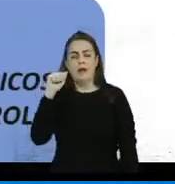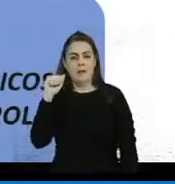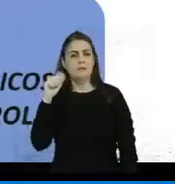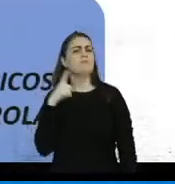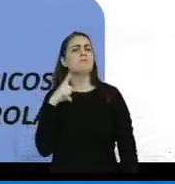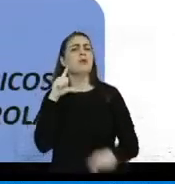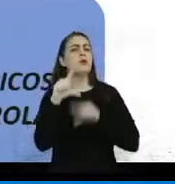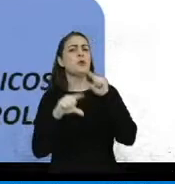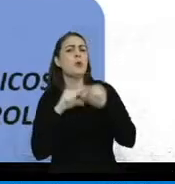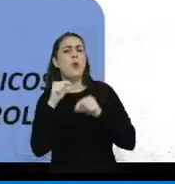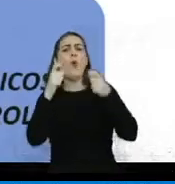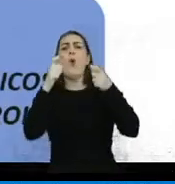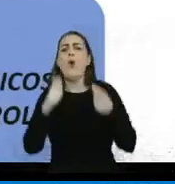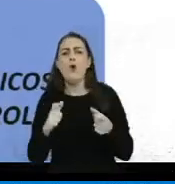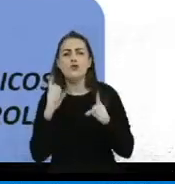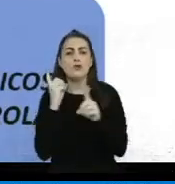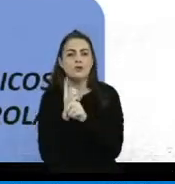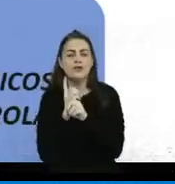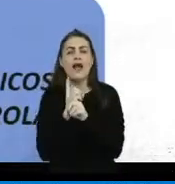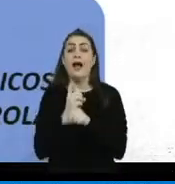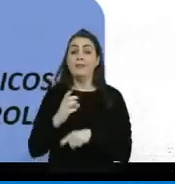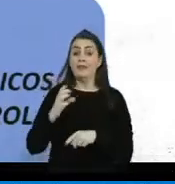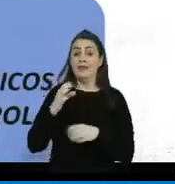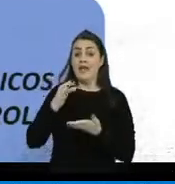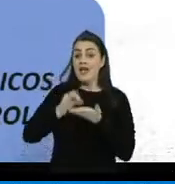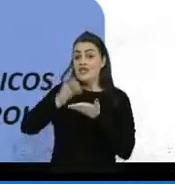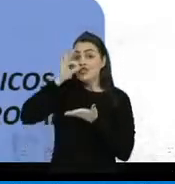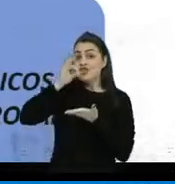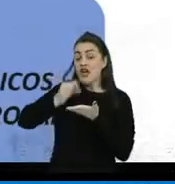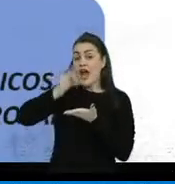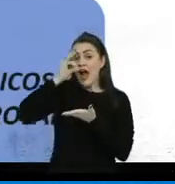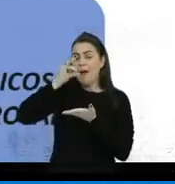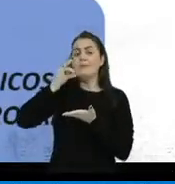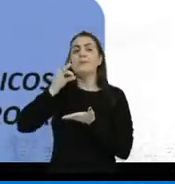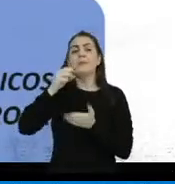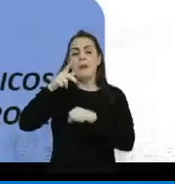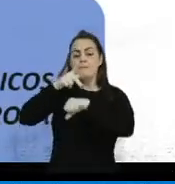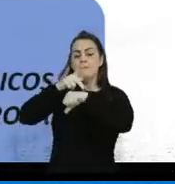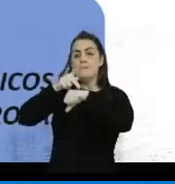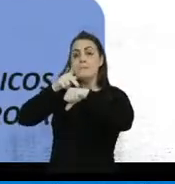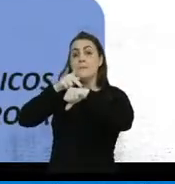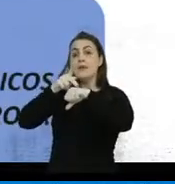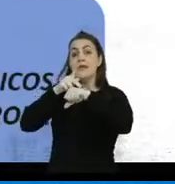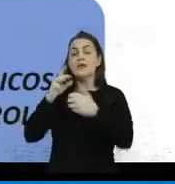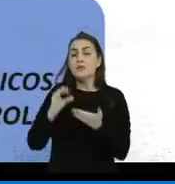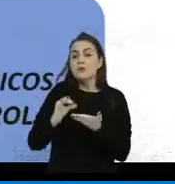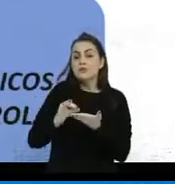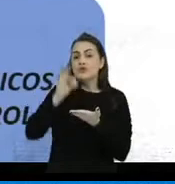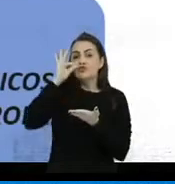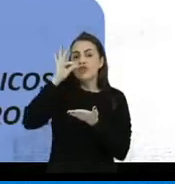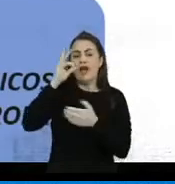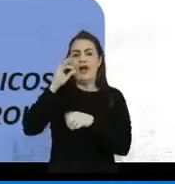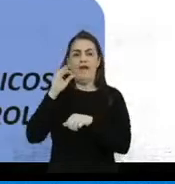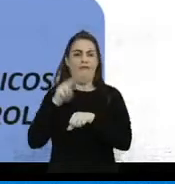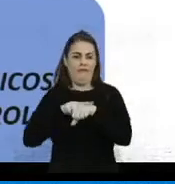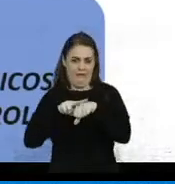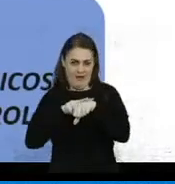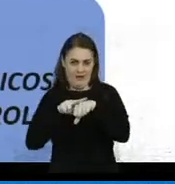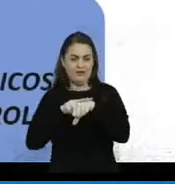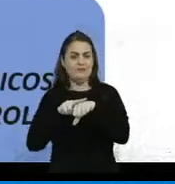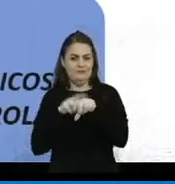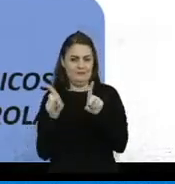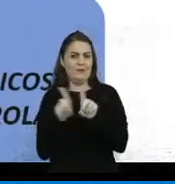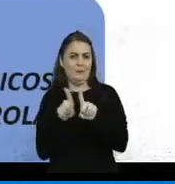por terem teanina, ajudam a diminuir o glutamato do meu sistema nervoso e, ao diminuir o glutamato,